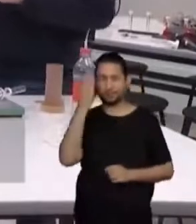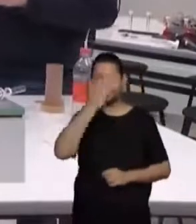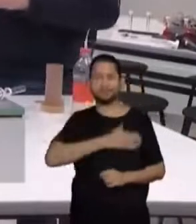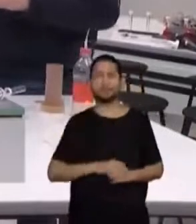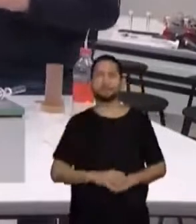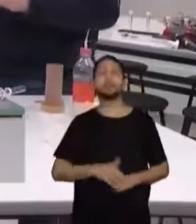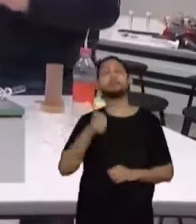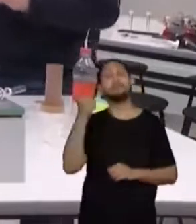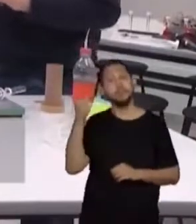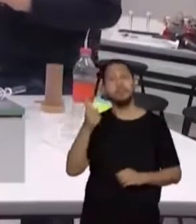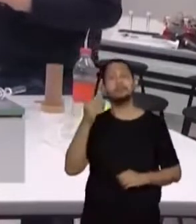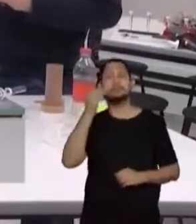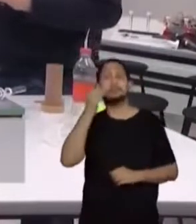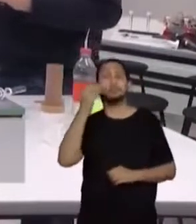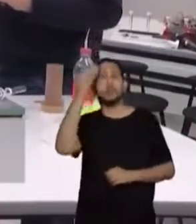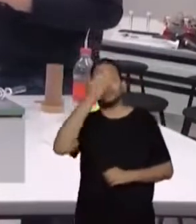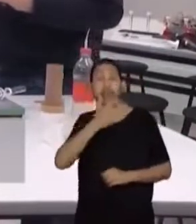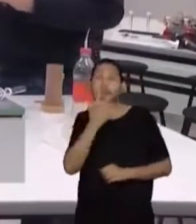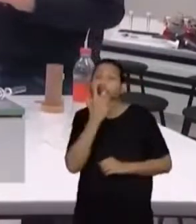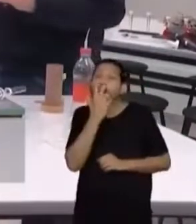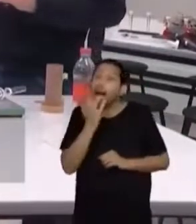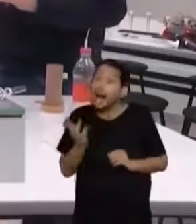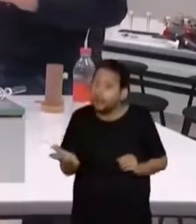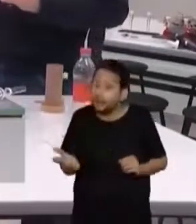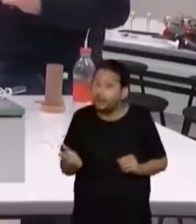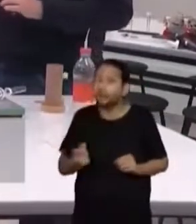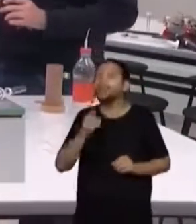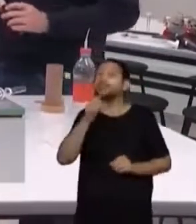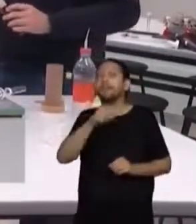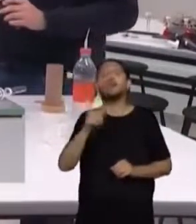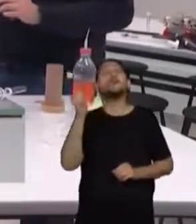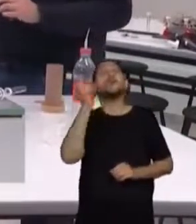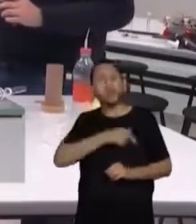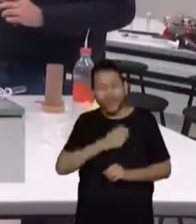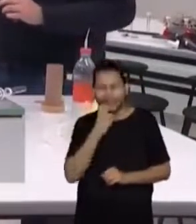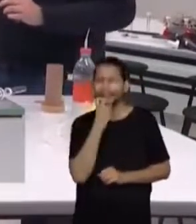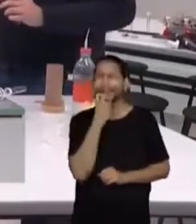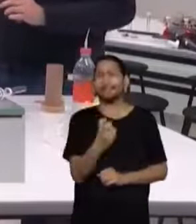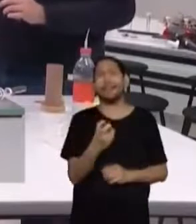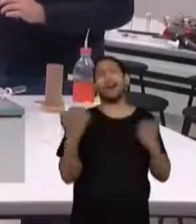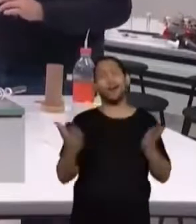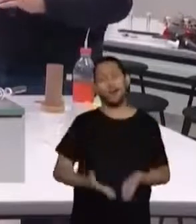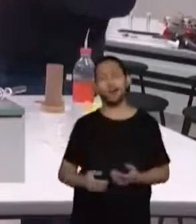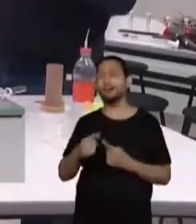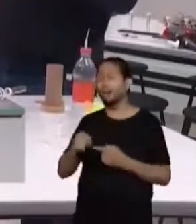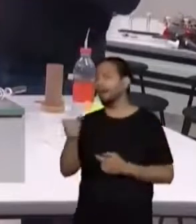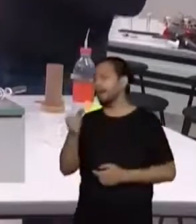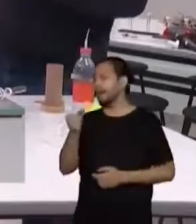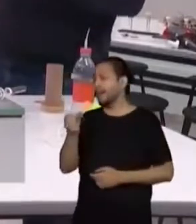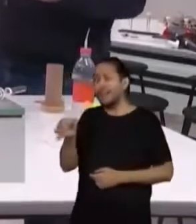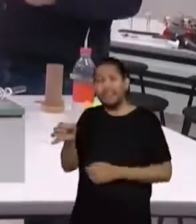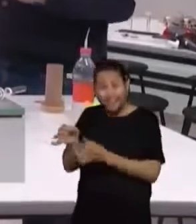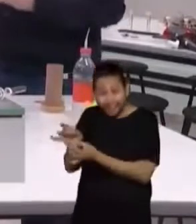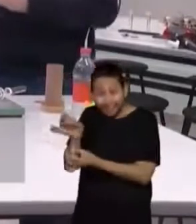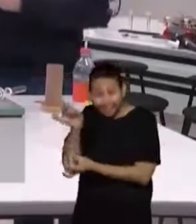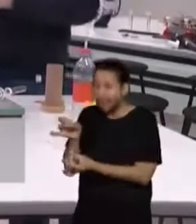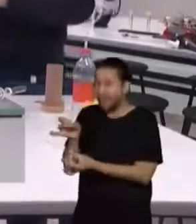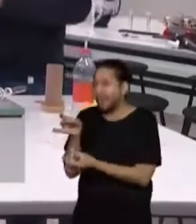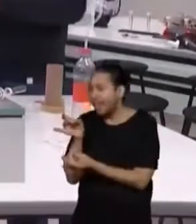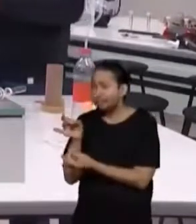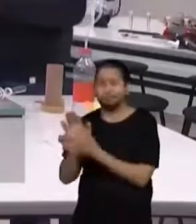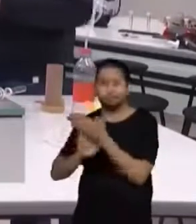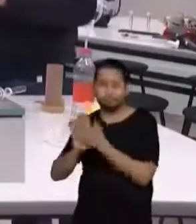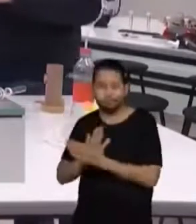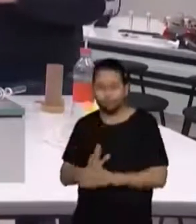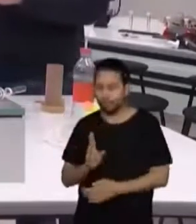então com esse experimento, acho que enfim o Giba vai conseguir gritar e fazer alguma coisa com o grito dele aqui na aula. Espero que dessa